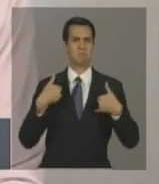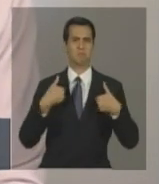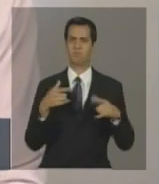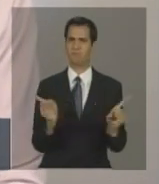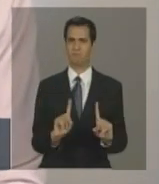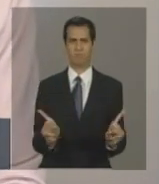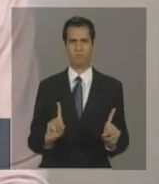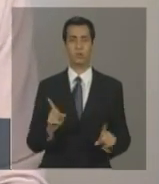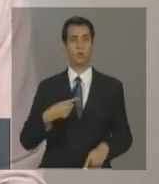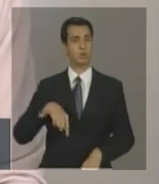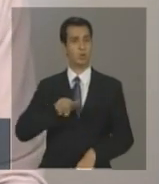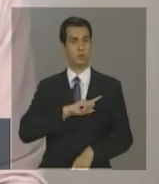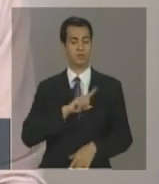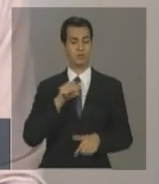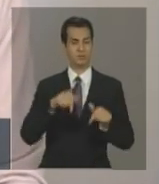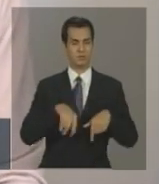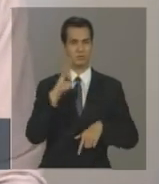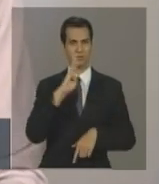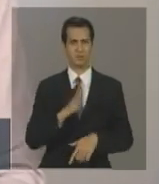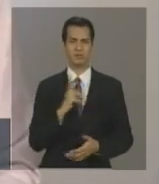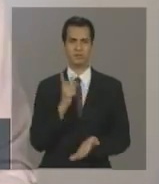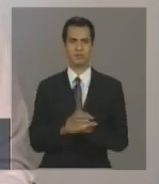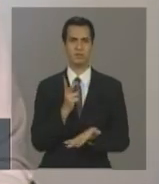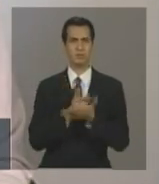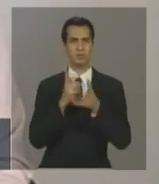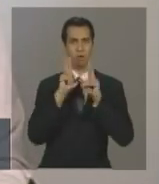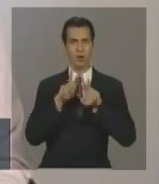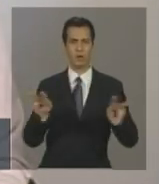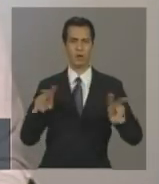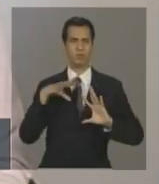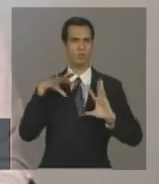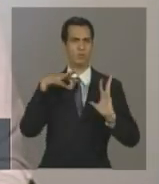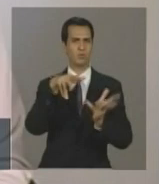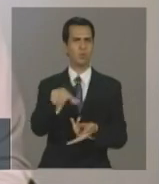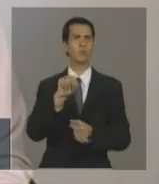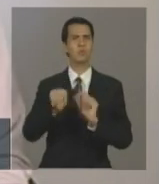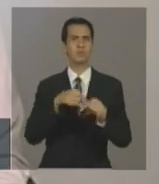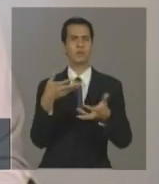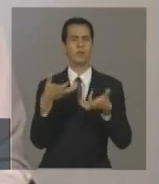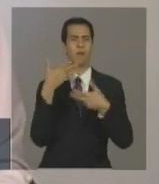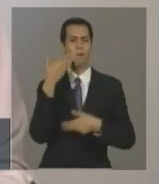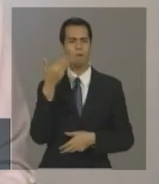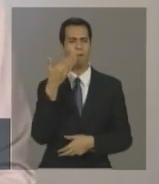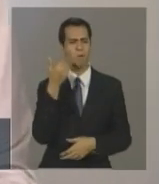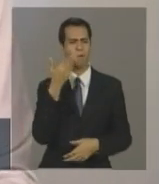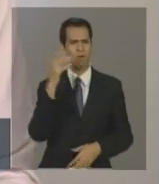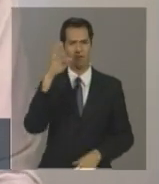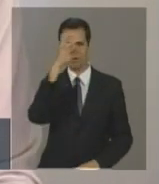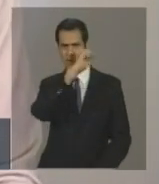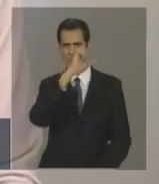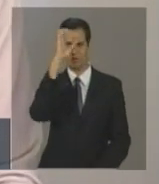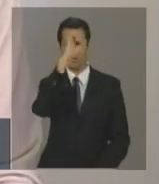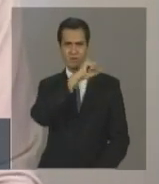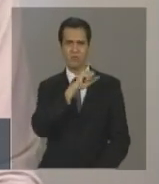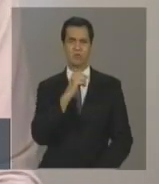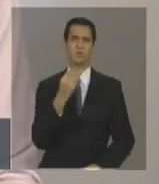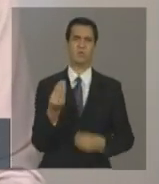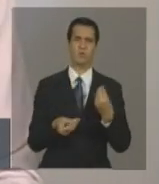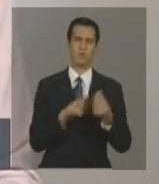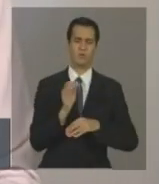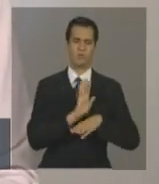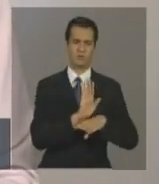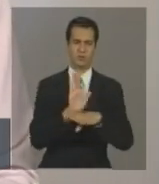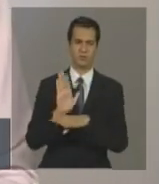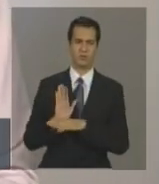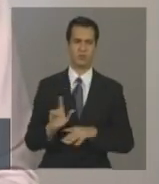sempre aprender, cooperar, encontrar soluções para os problemas no